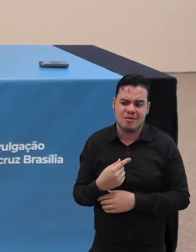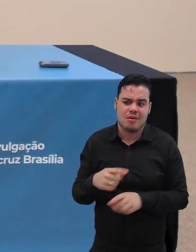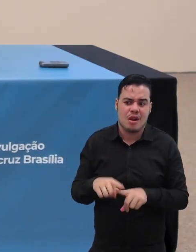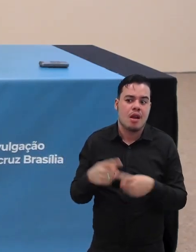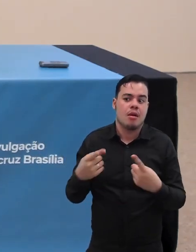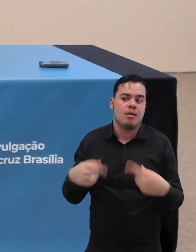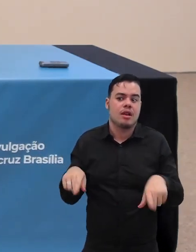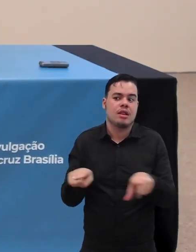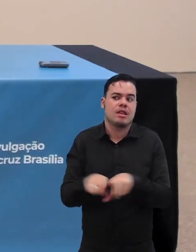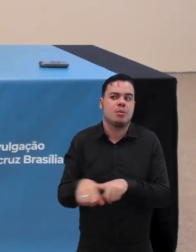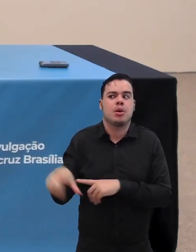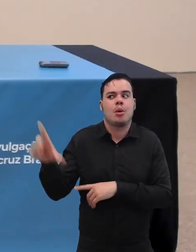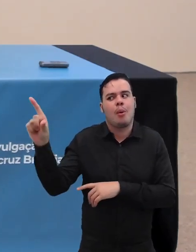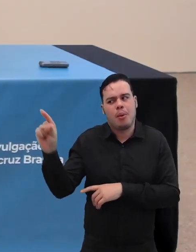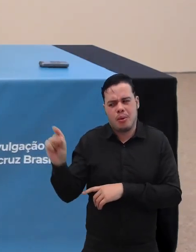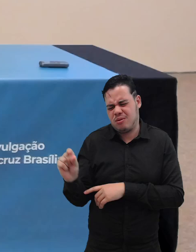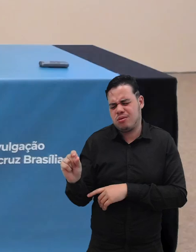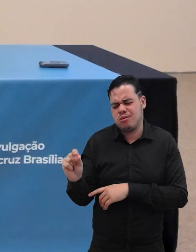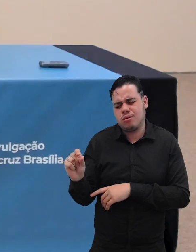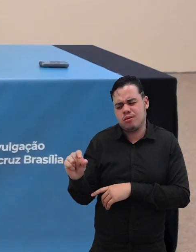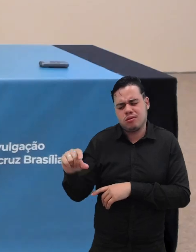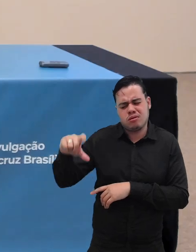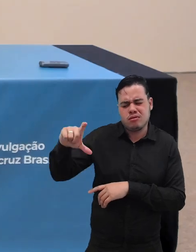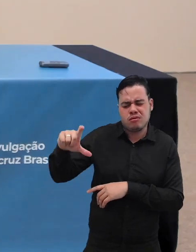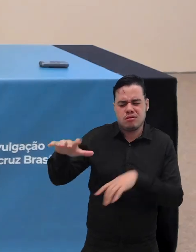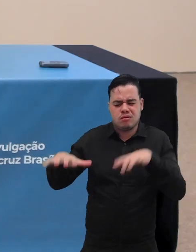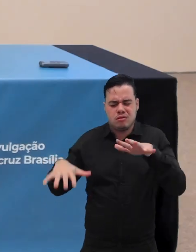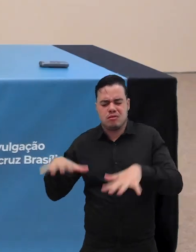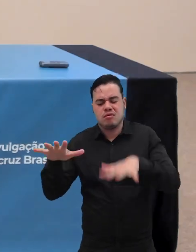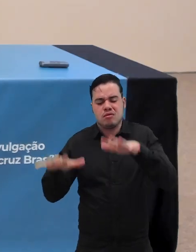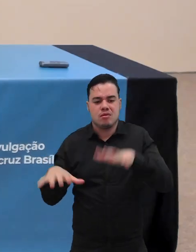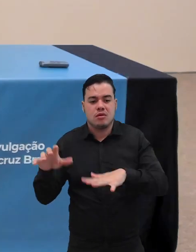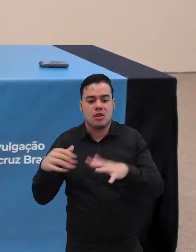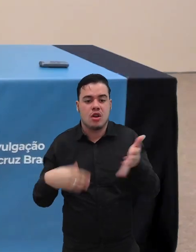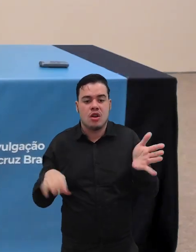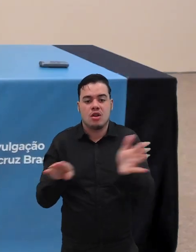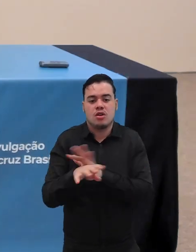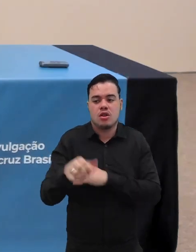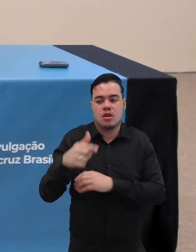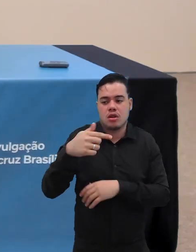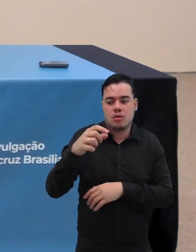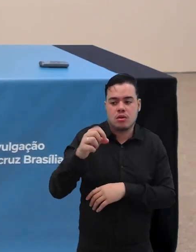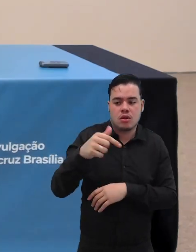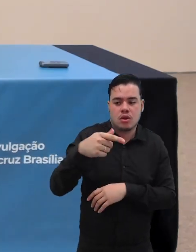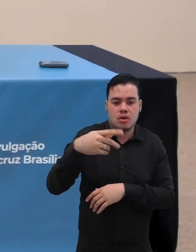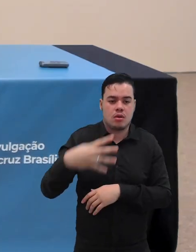tão pouco assim. Nós chegamos em 2023 a um